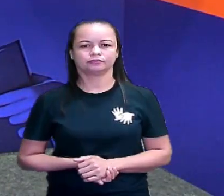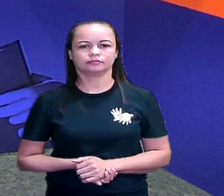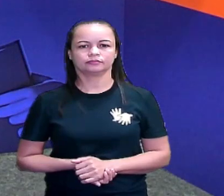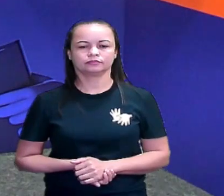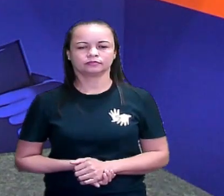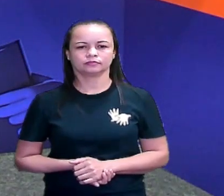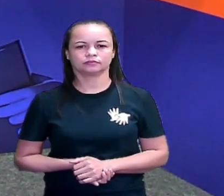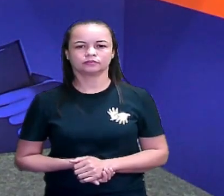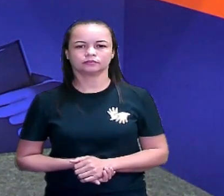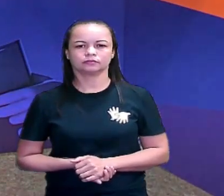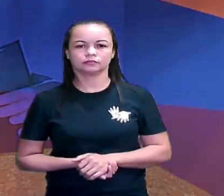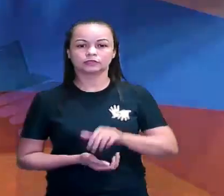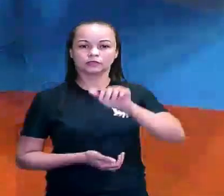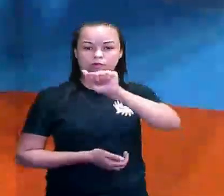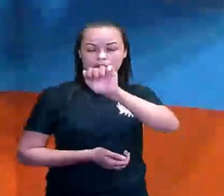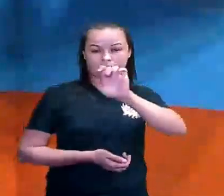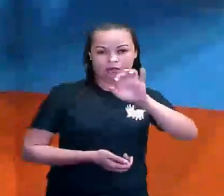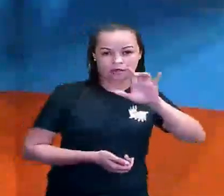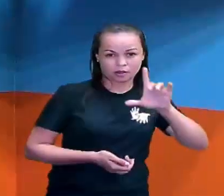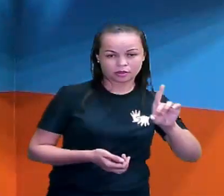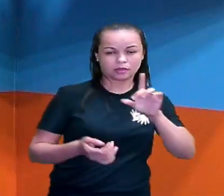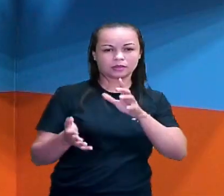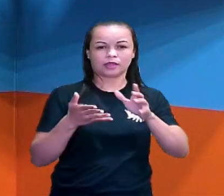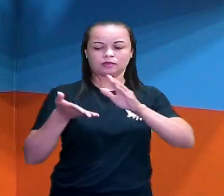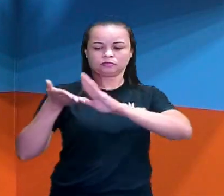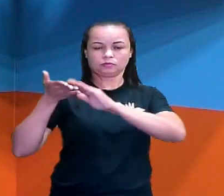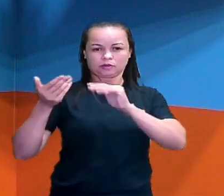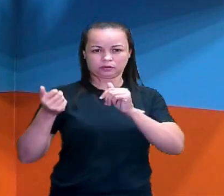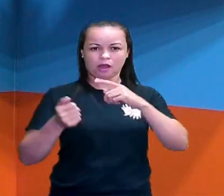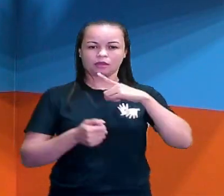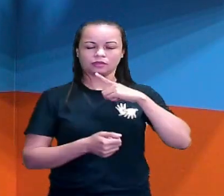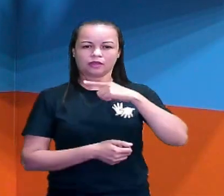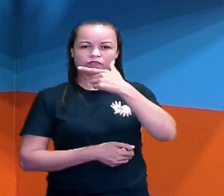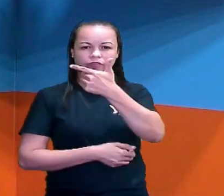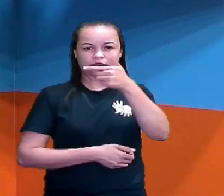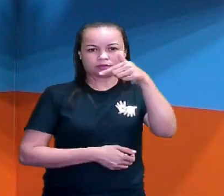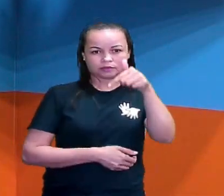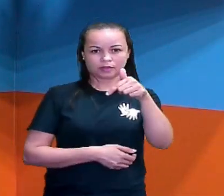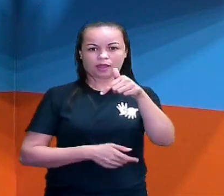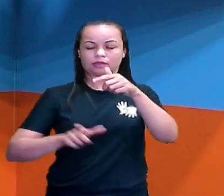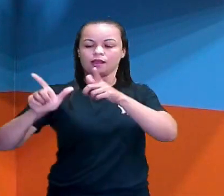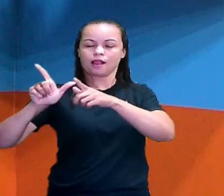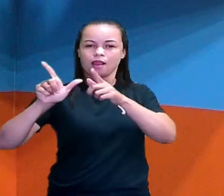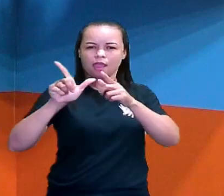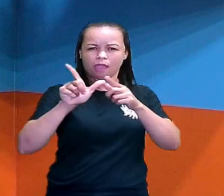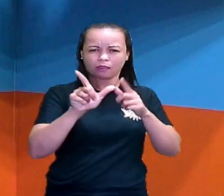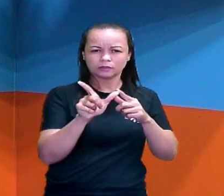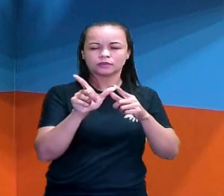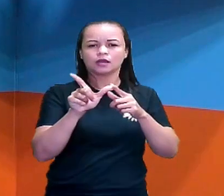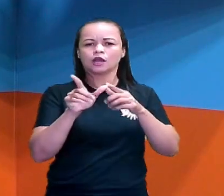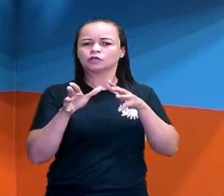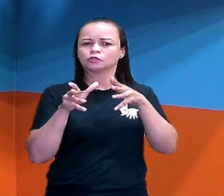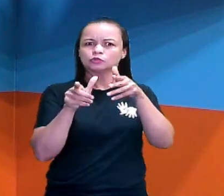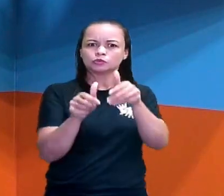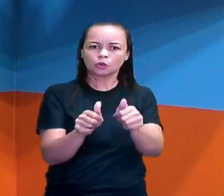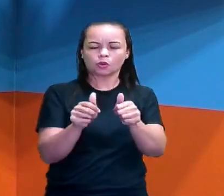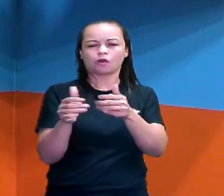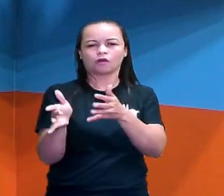O alfabeto de língua espanhola, ele tem 27 letras e todas elas